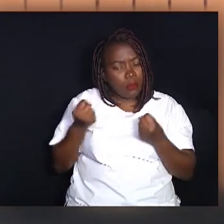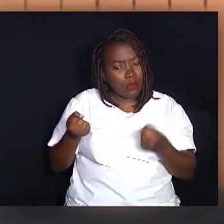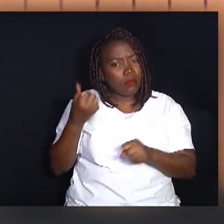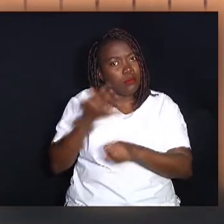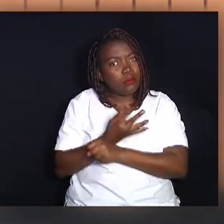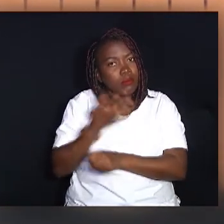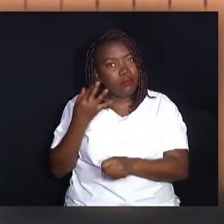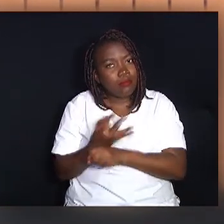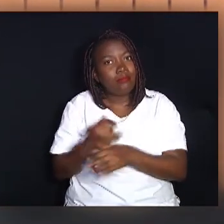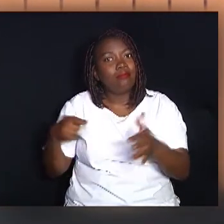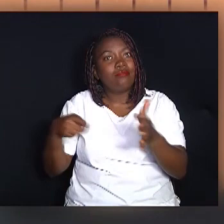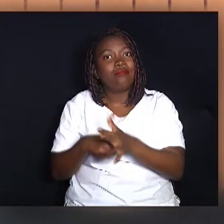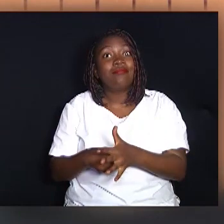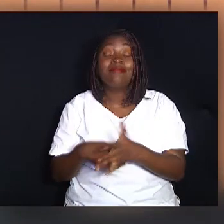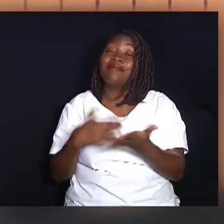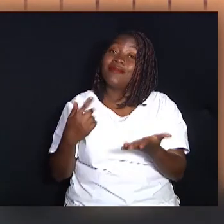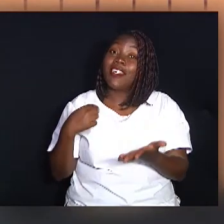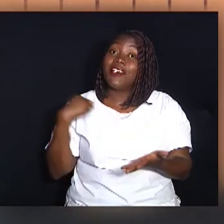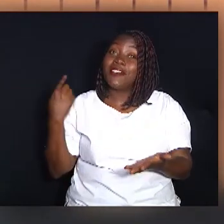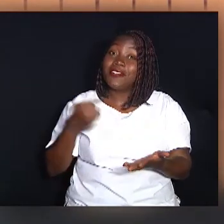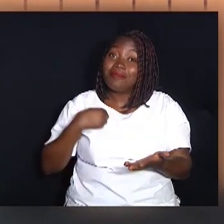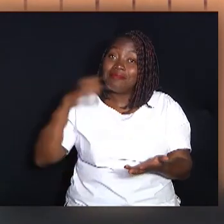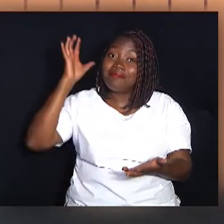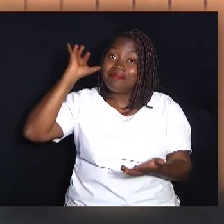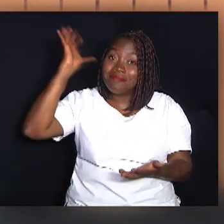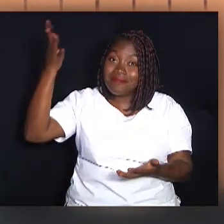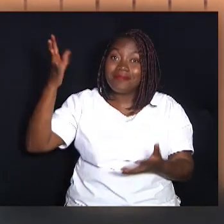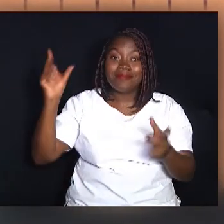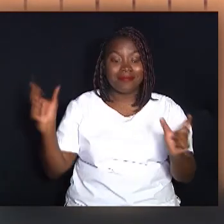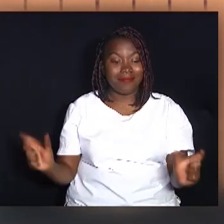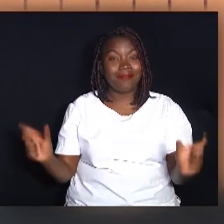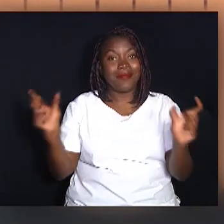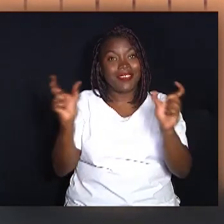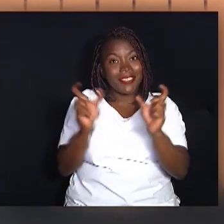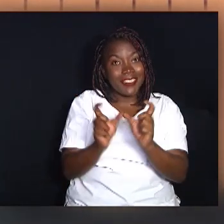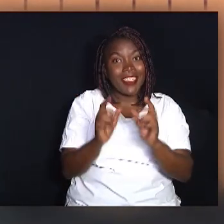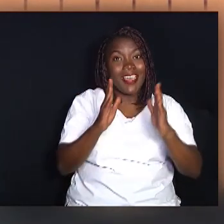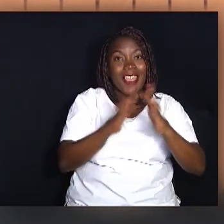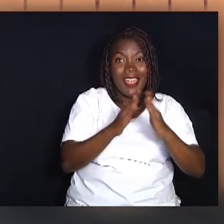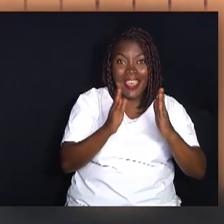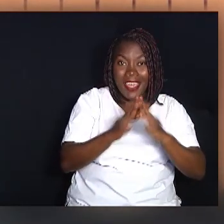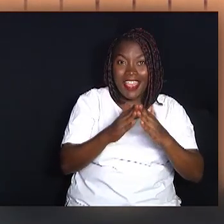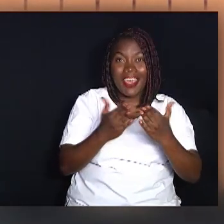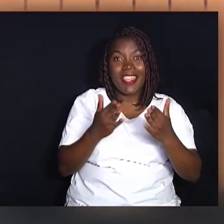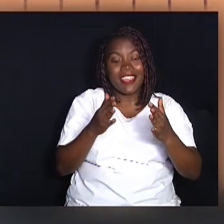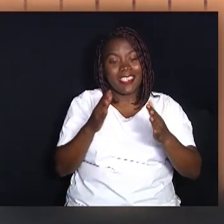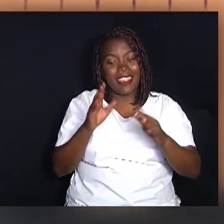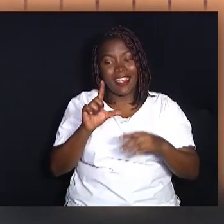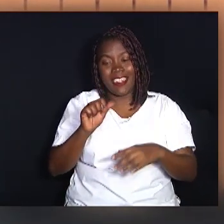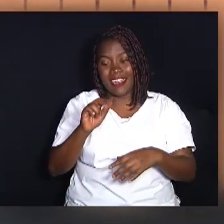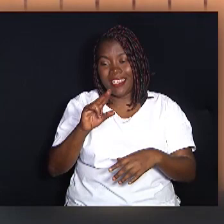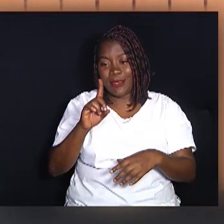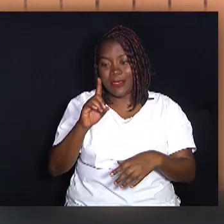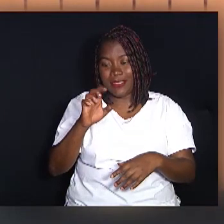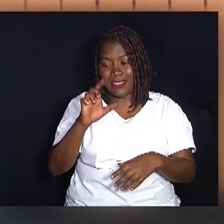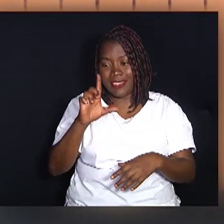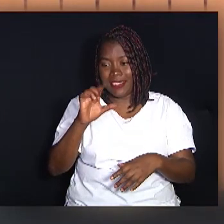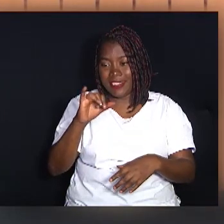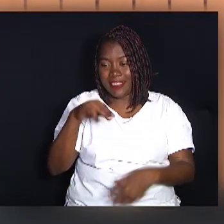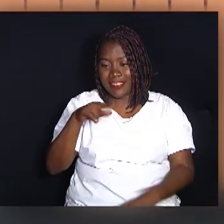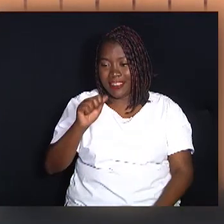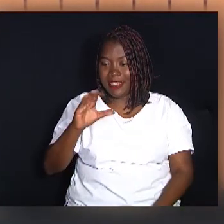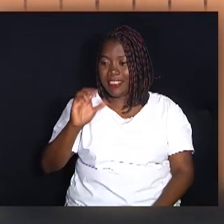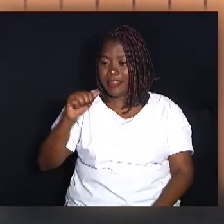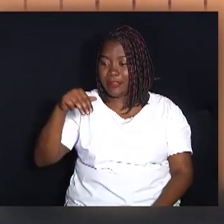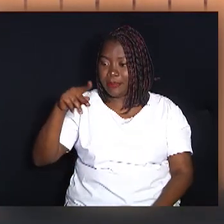nós resolvemos, então, colocar essa combinação Casa Laudelina de Campos Melo, Organização da Mulher Negra, e a gente tem